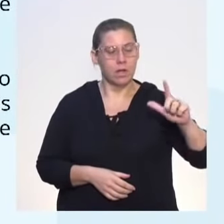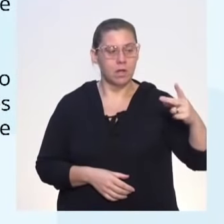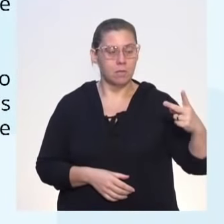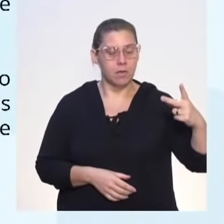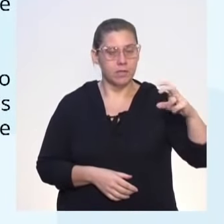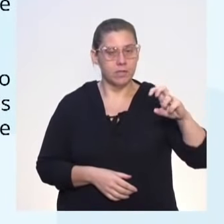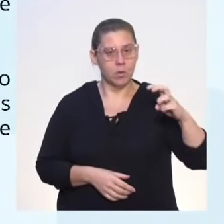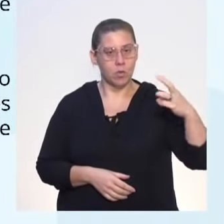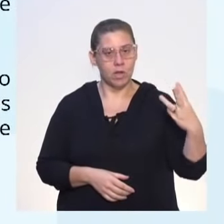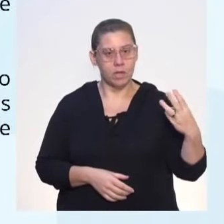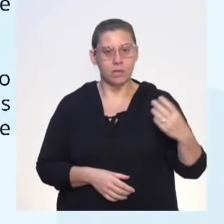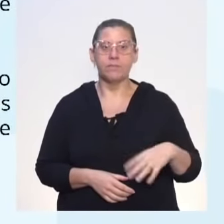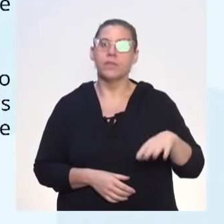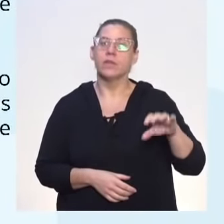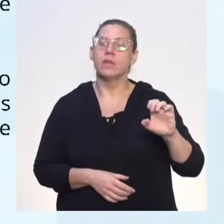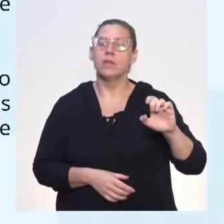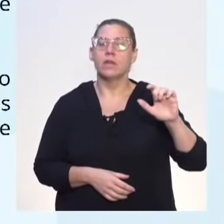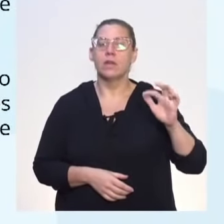EF69LP53,